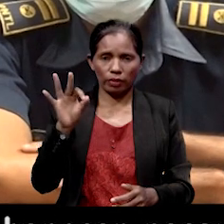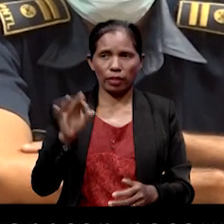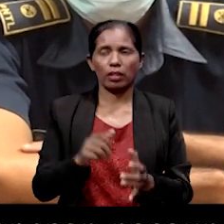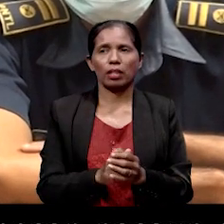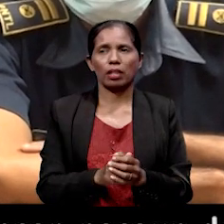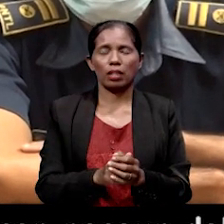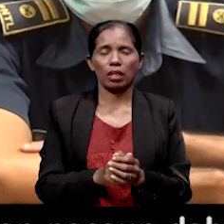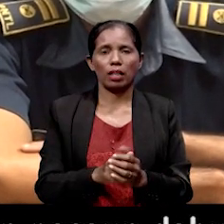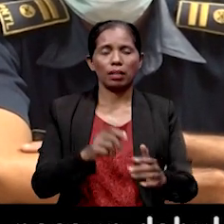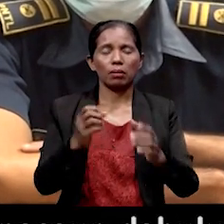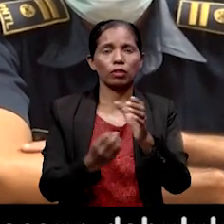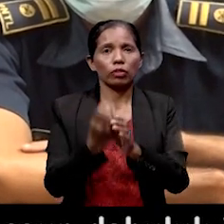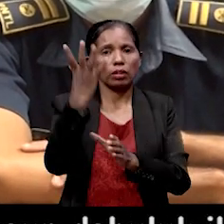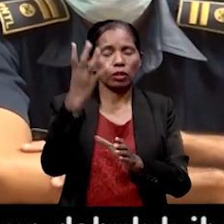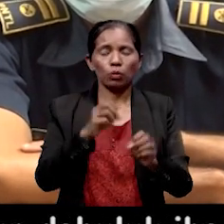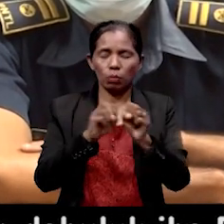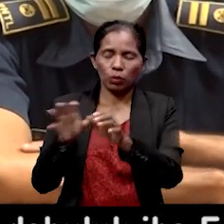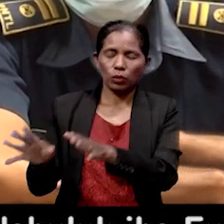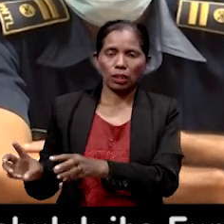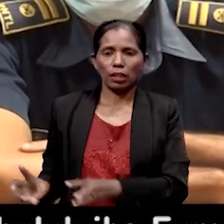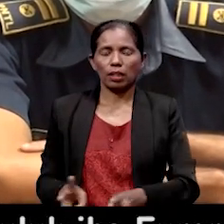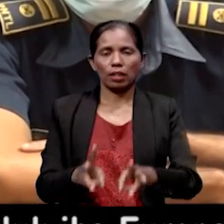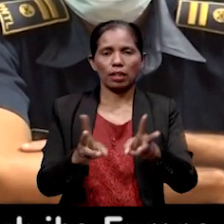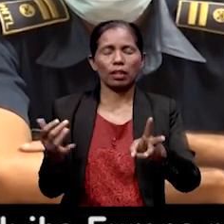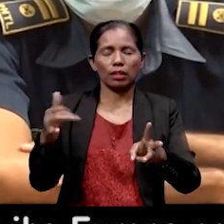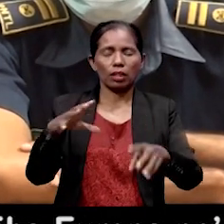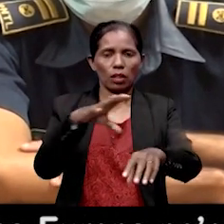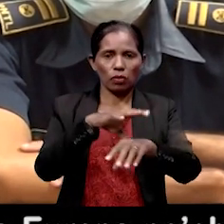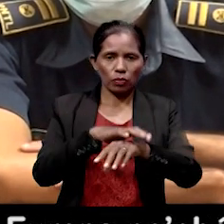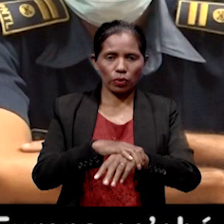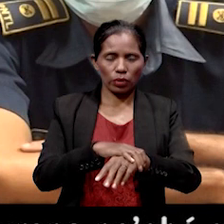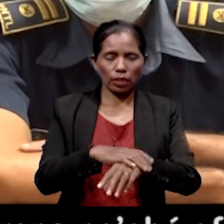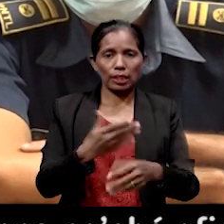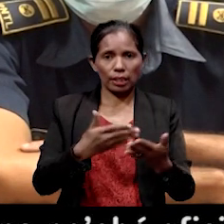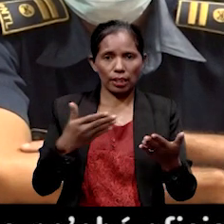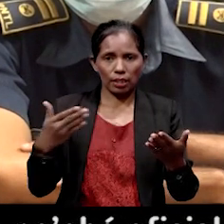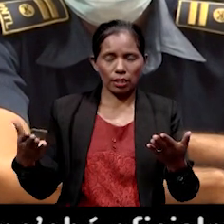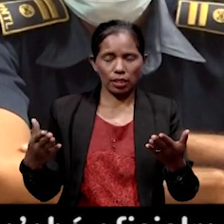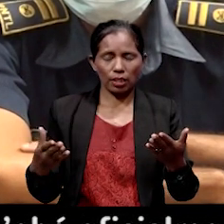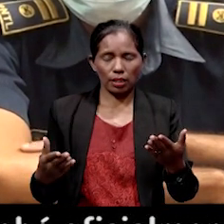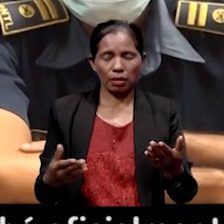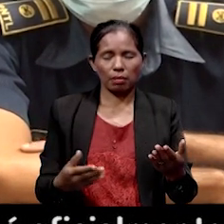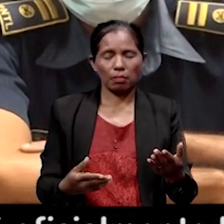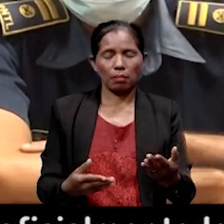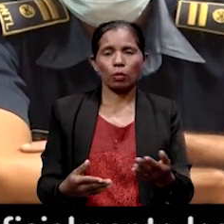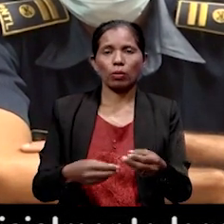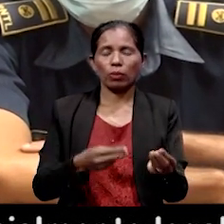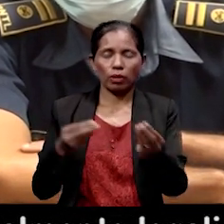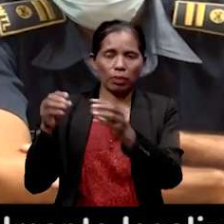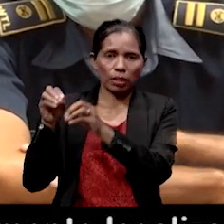uma fusiga lá e dala, fusiga dala, e se ela consegue fotos foguetes também, mas aí vai comando do